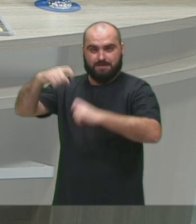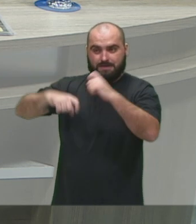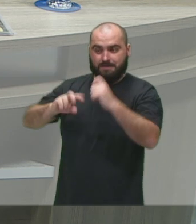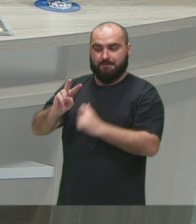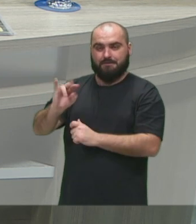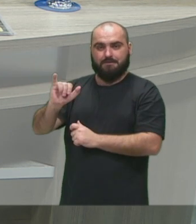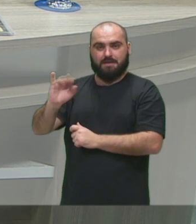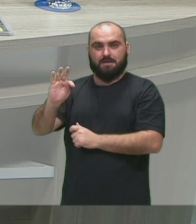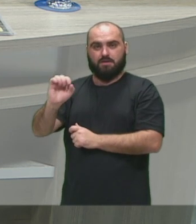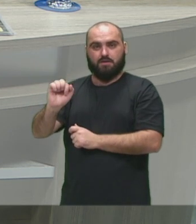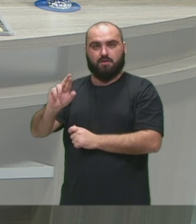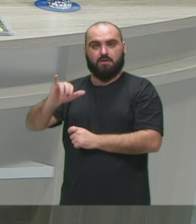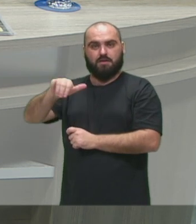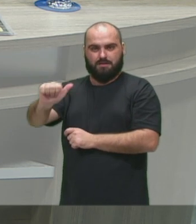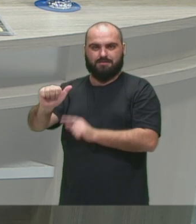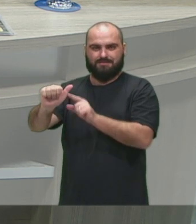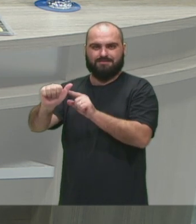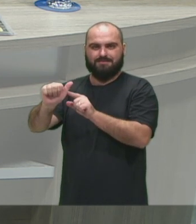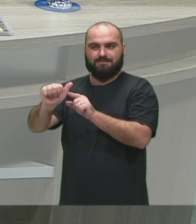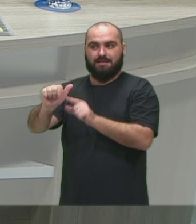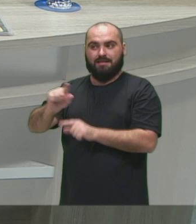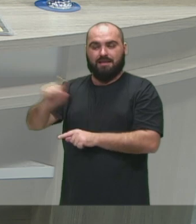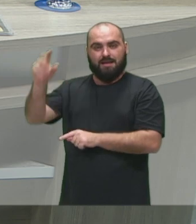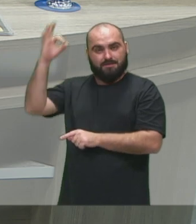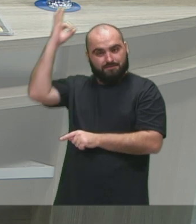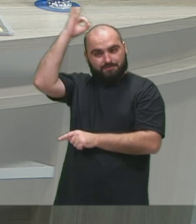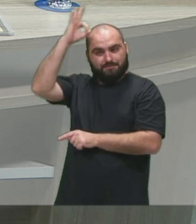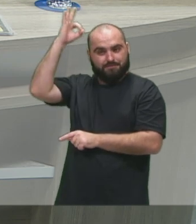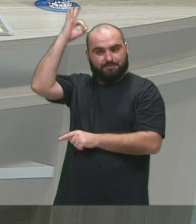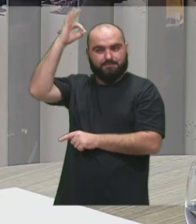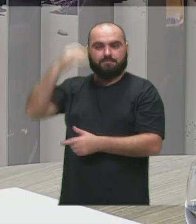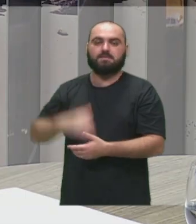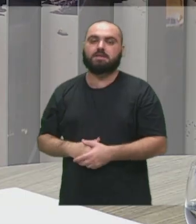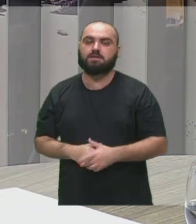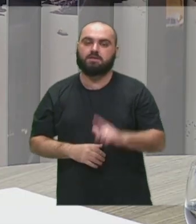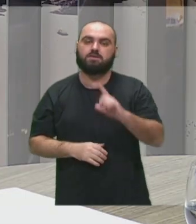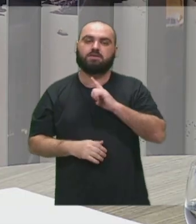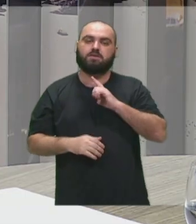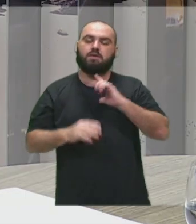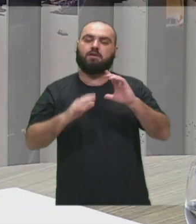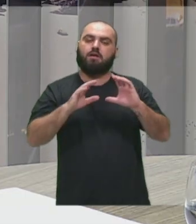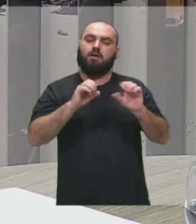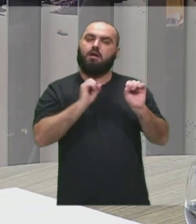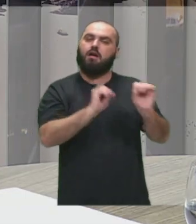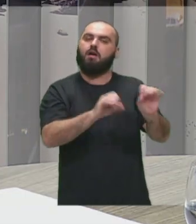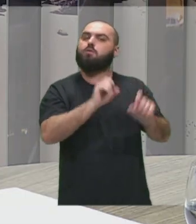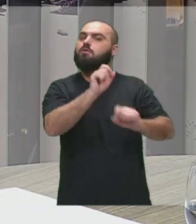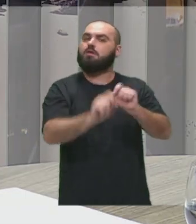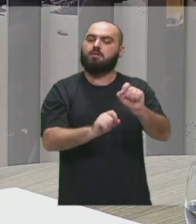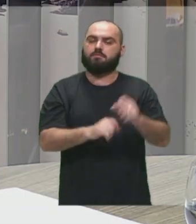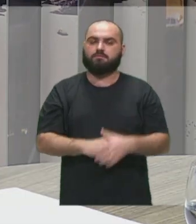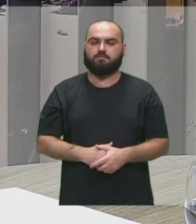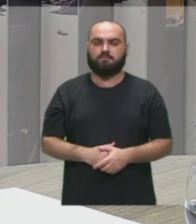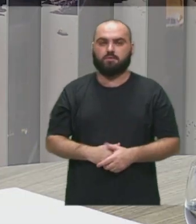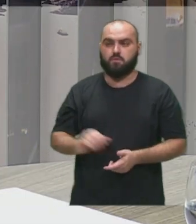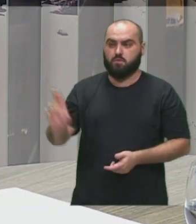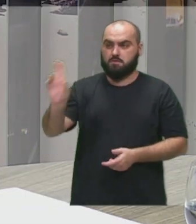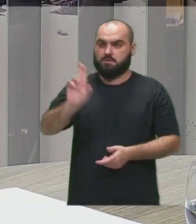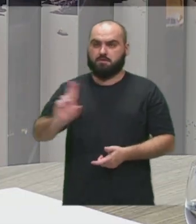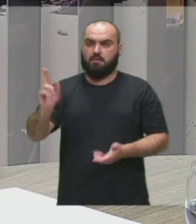Espírito Santo. E aí nós tínhamos uma aula que era sobre intervenção urbana. Usar a